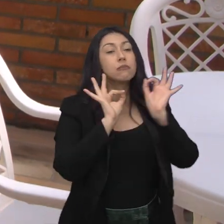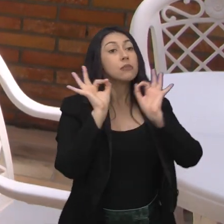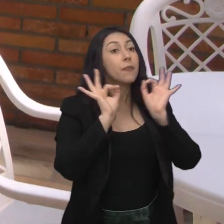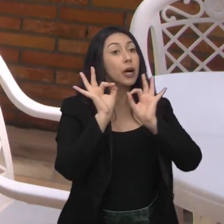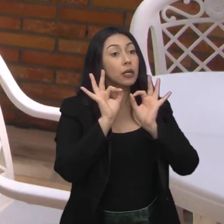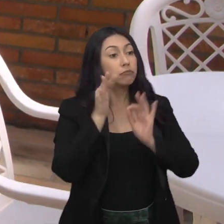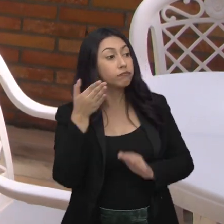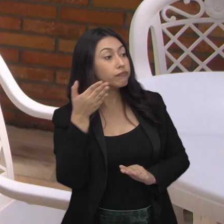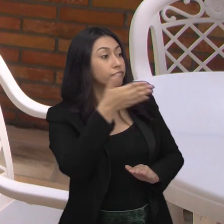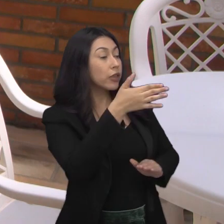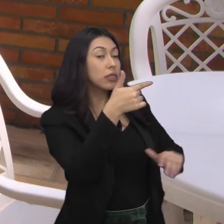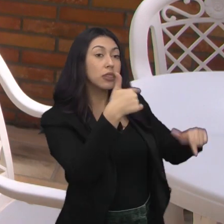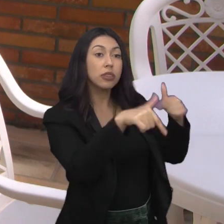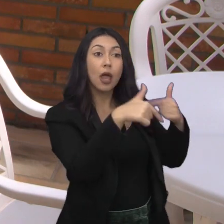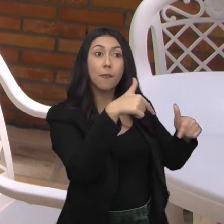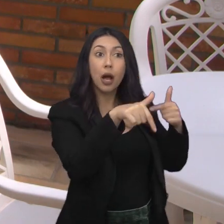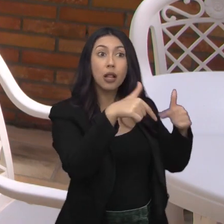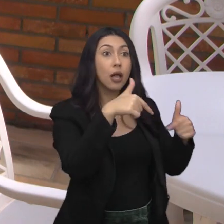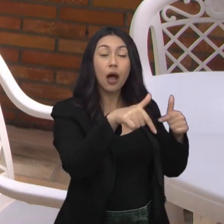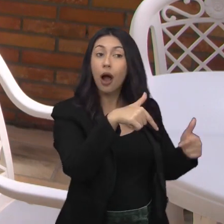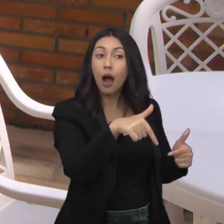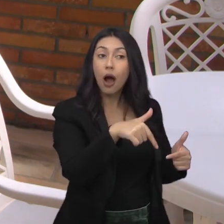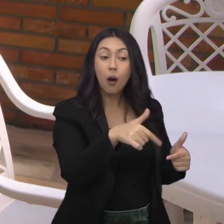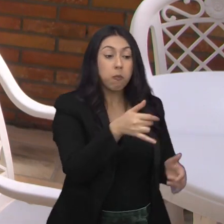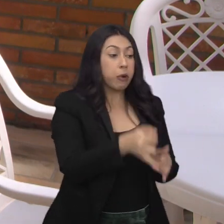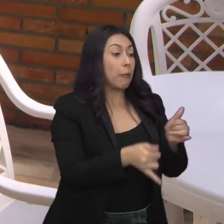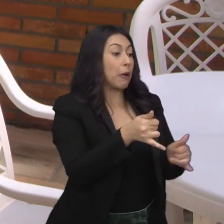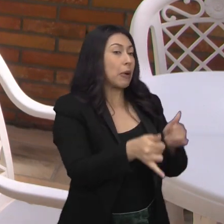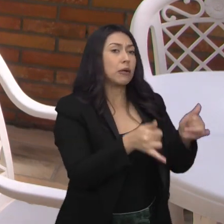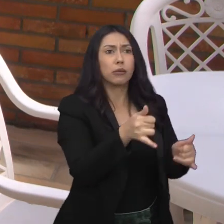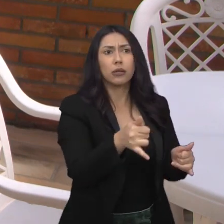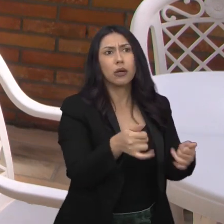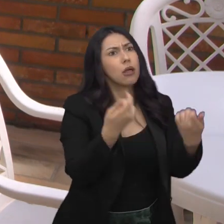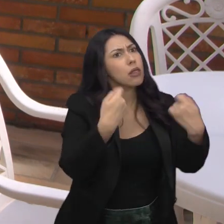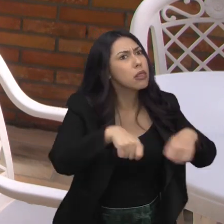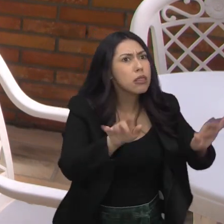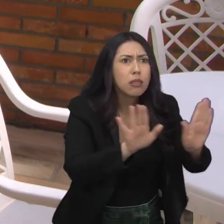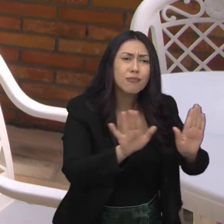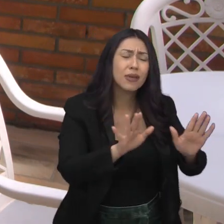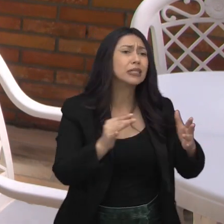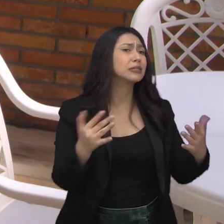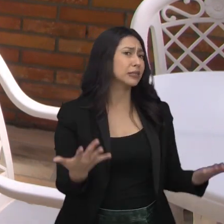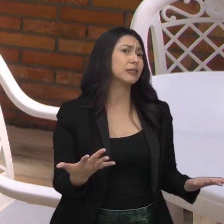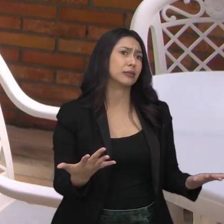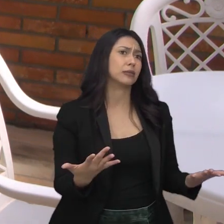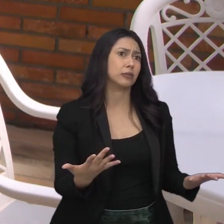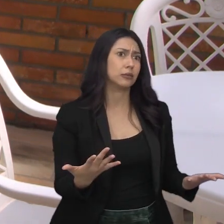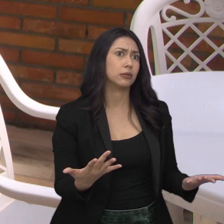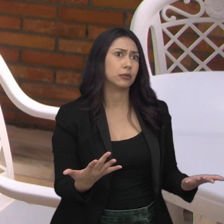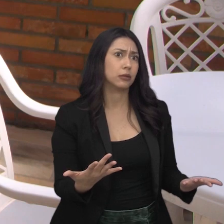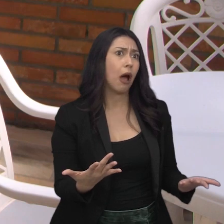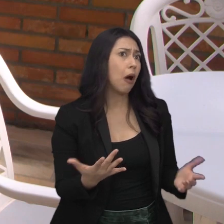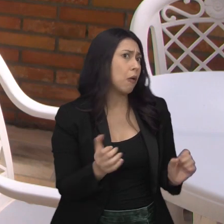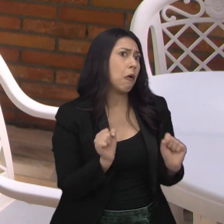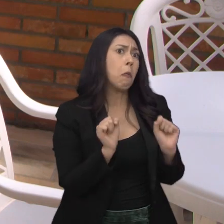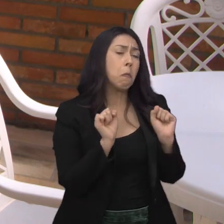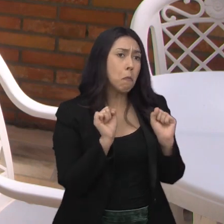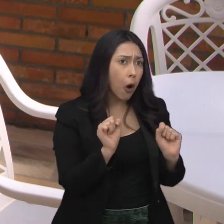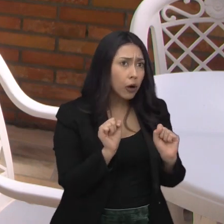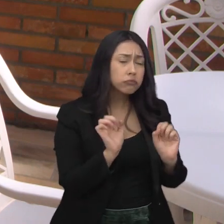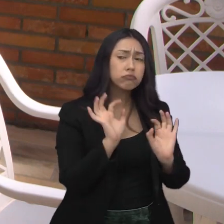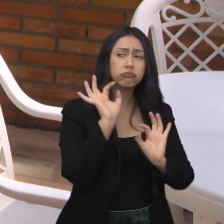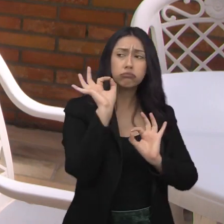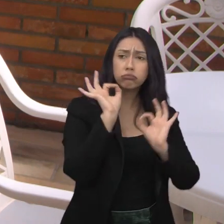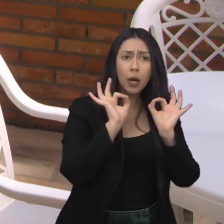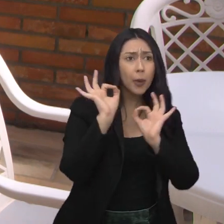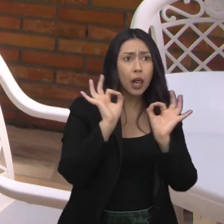está se aprontando, no caso a mulher, né? Se aprontando para ir ao trabalho. Eu não vejo necessidade dela andar de salto no apartamento. Eu acho